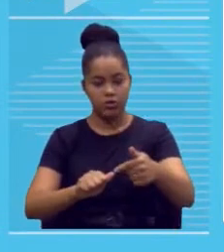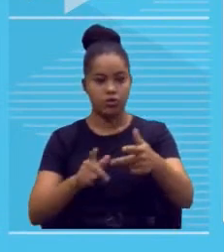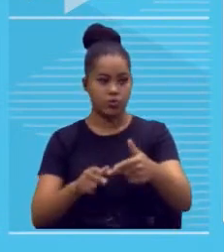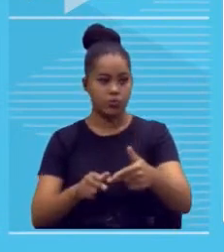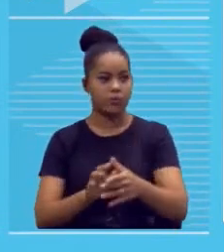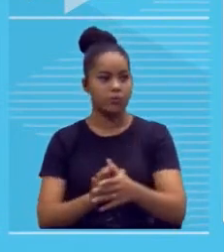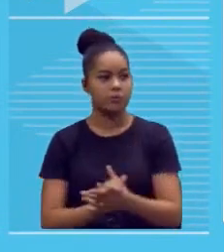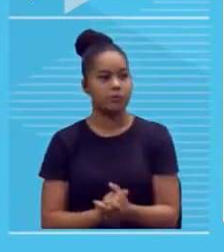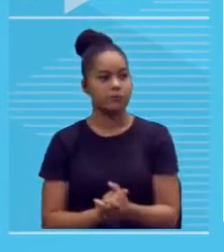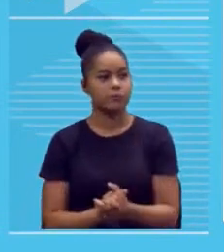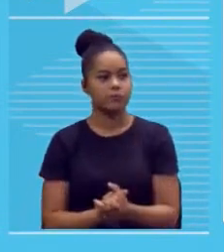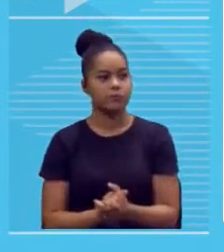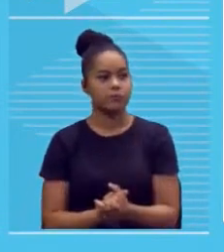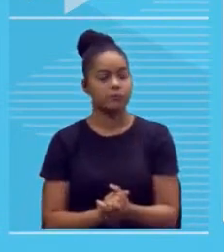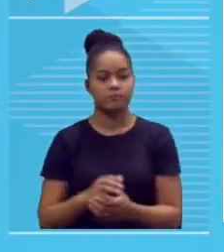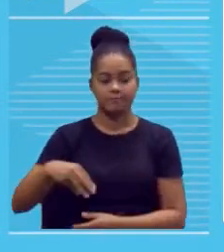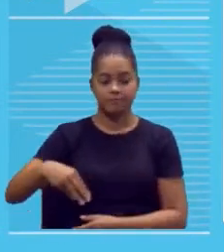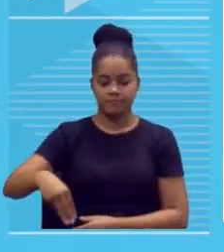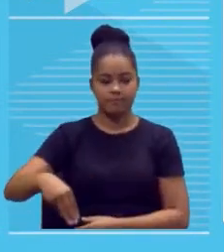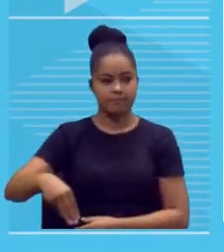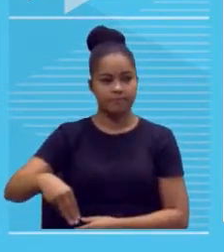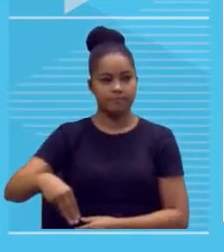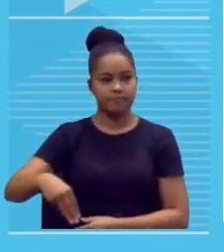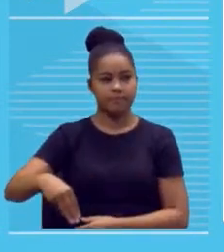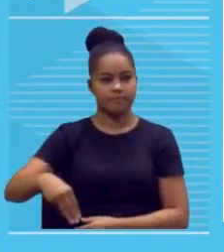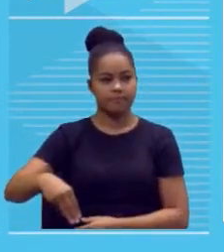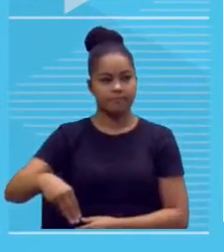E o valor do M, professor,